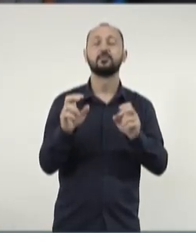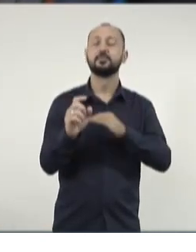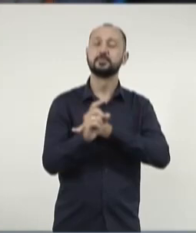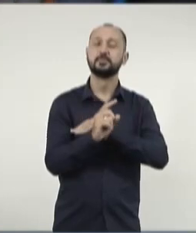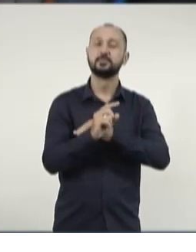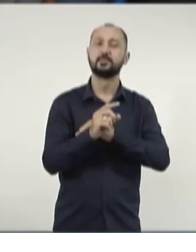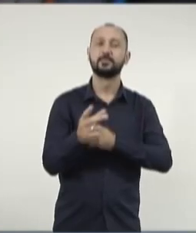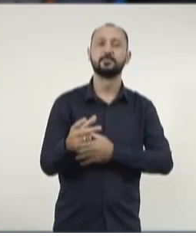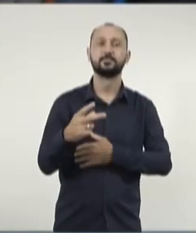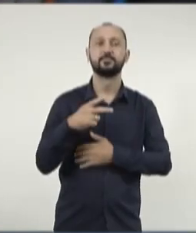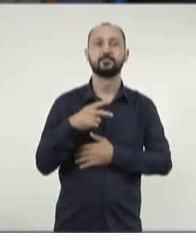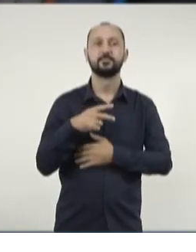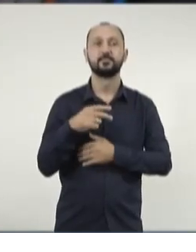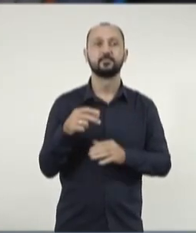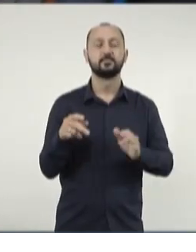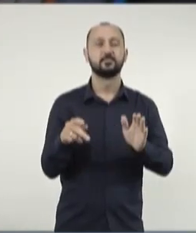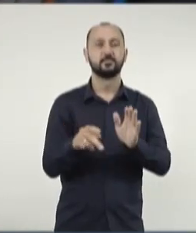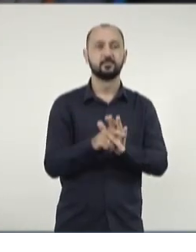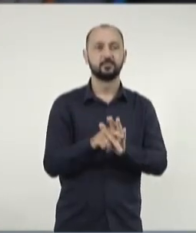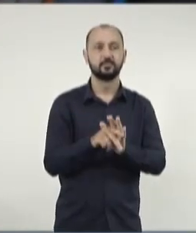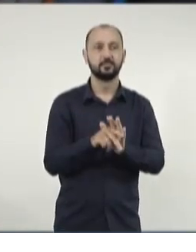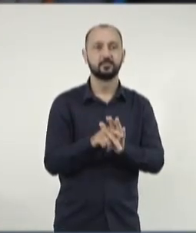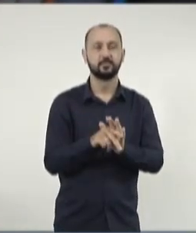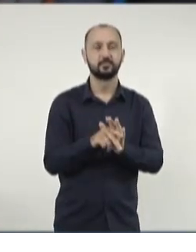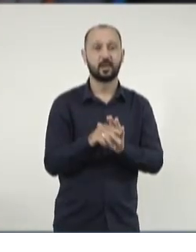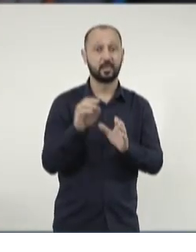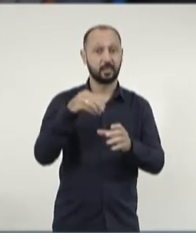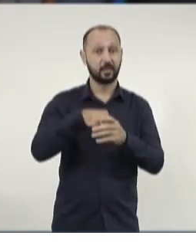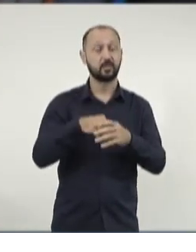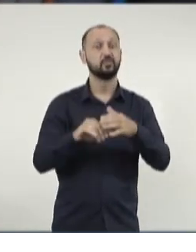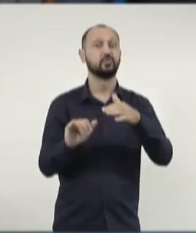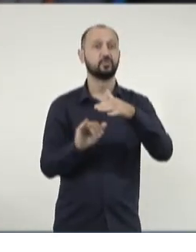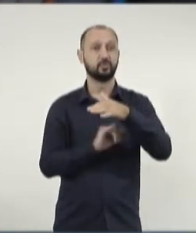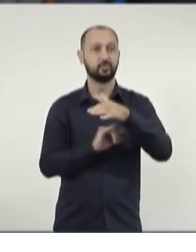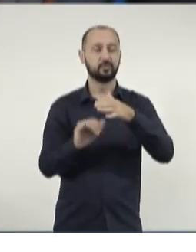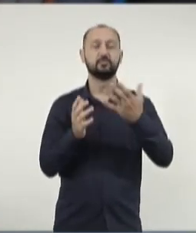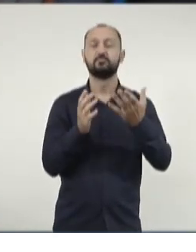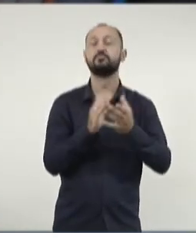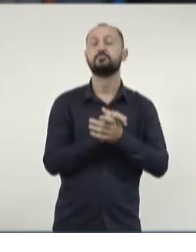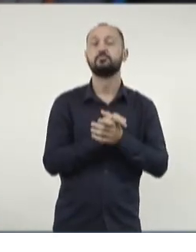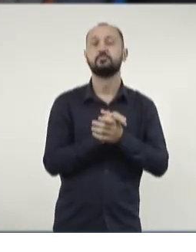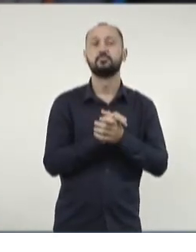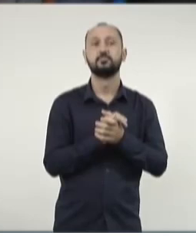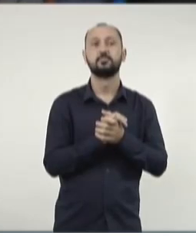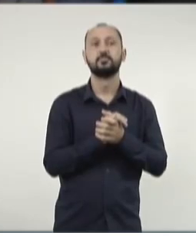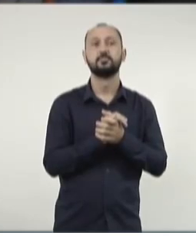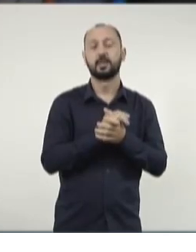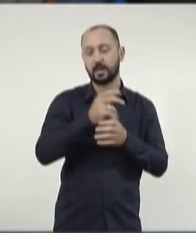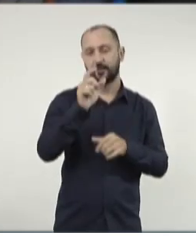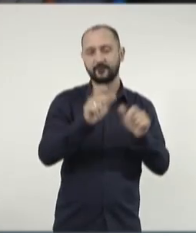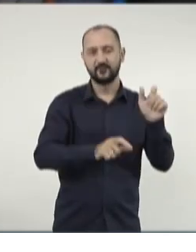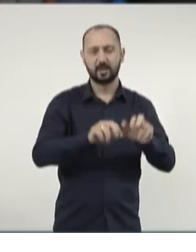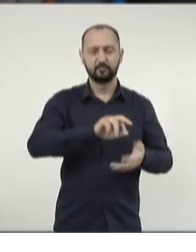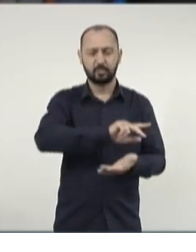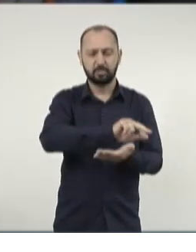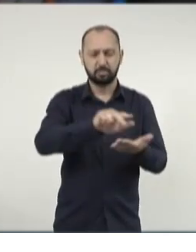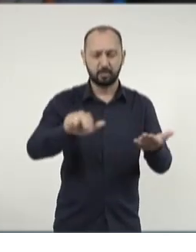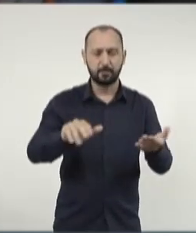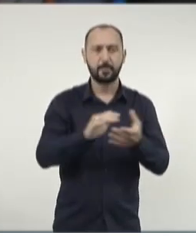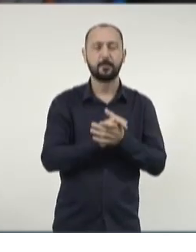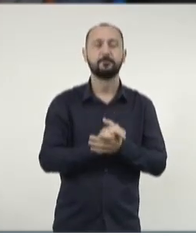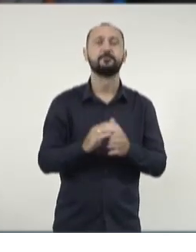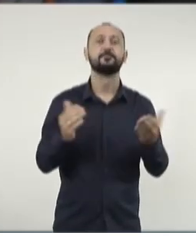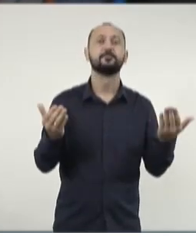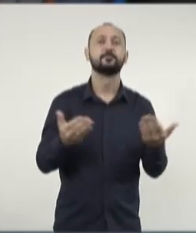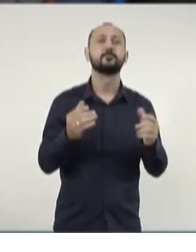mais particularmente a área clínica institucional, hospitalar, nos seus vários níveis. E